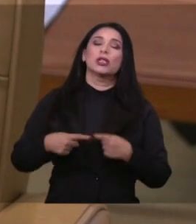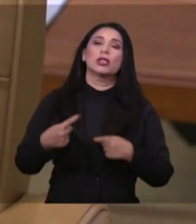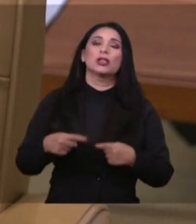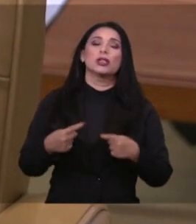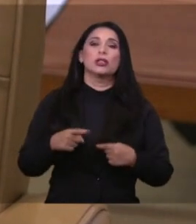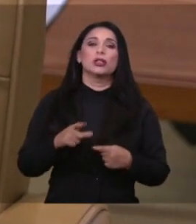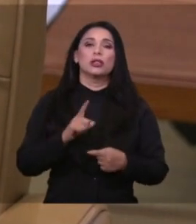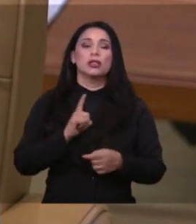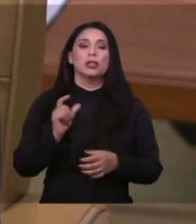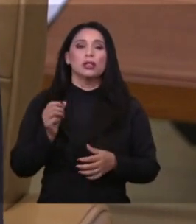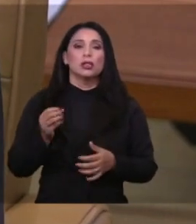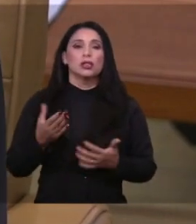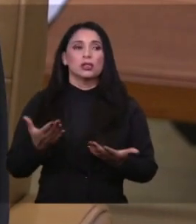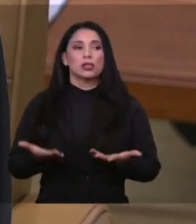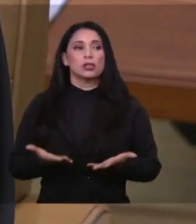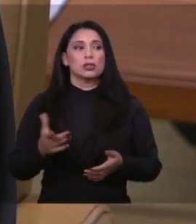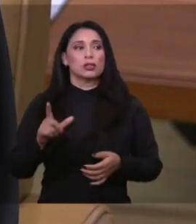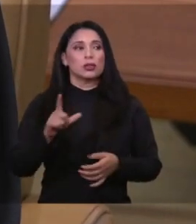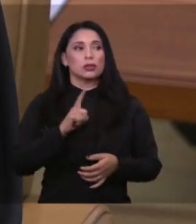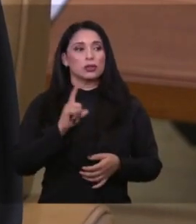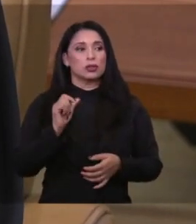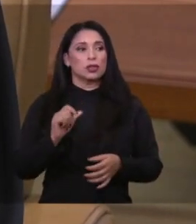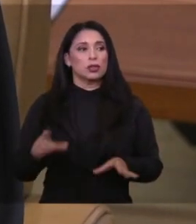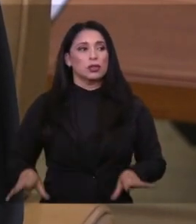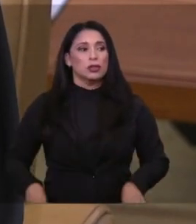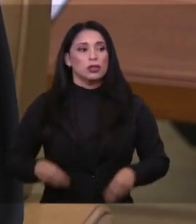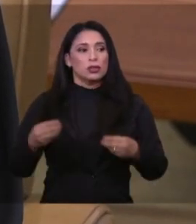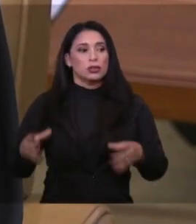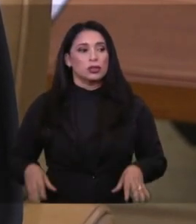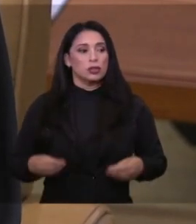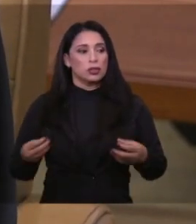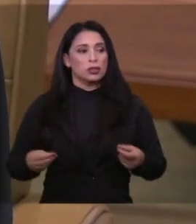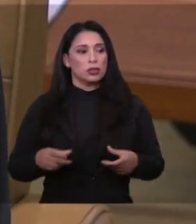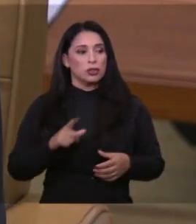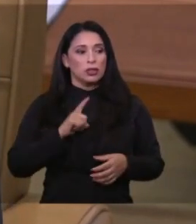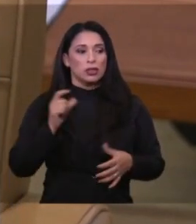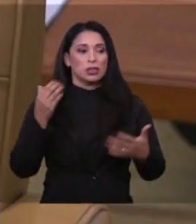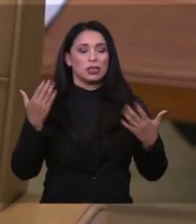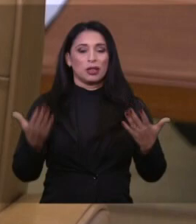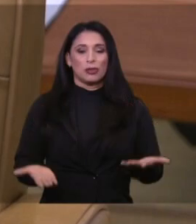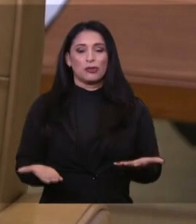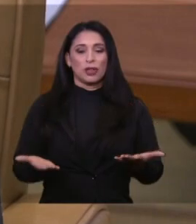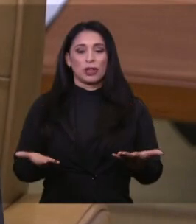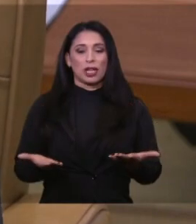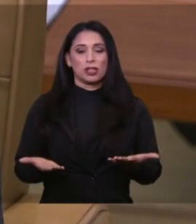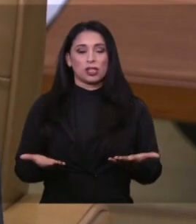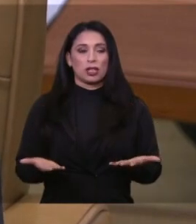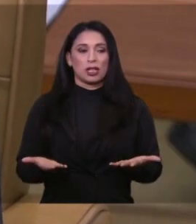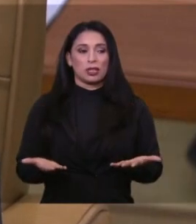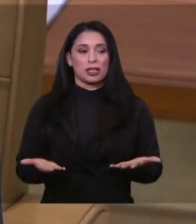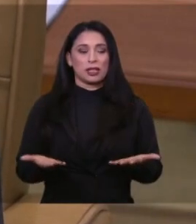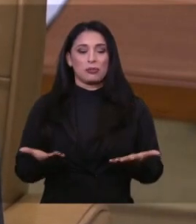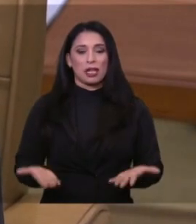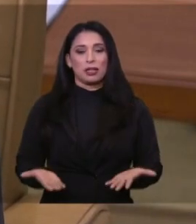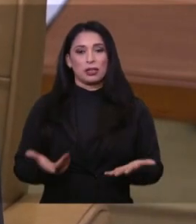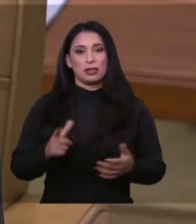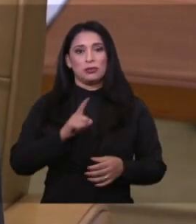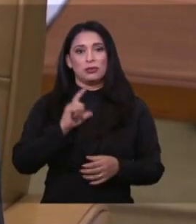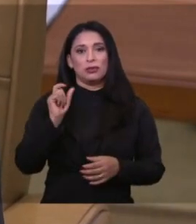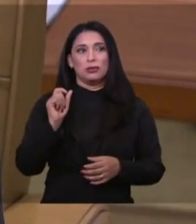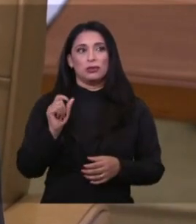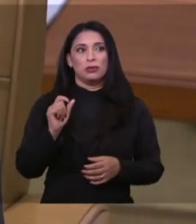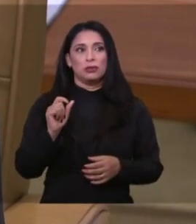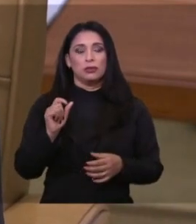públicas ou criem despesas para quaisquer dos poderes. É